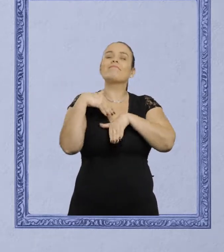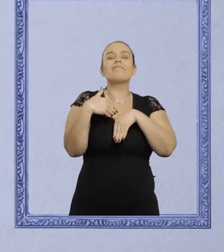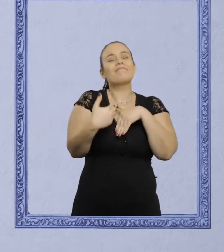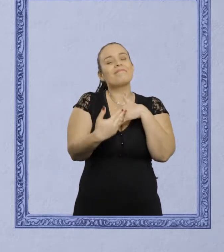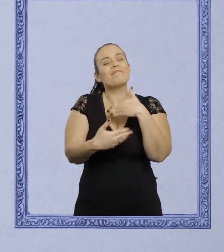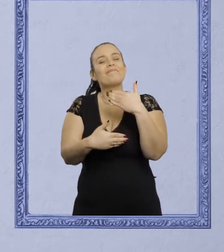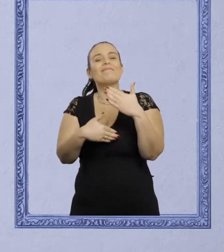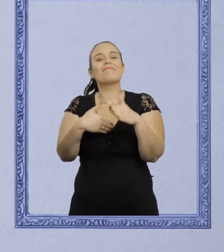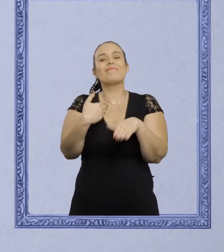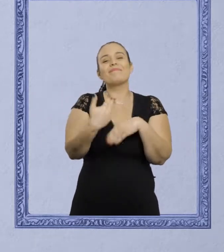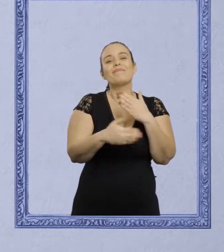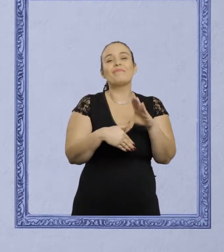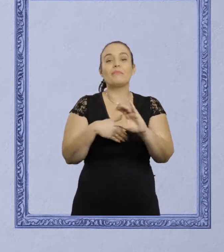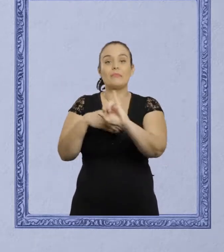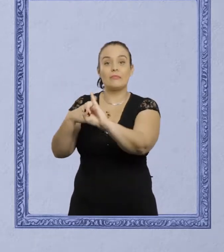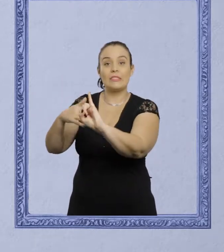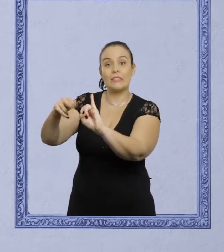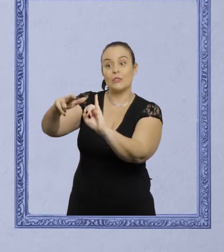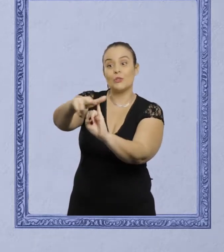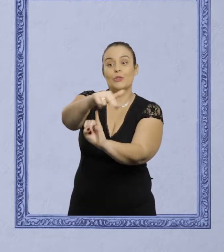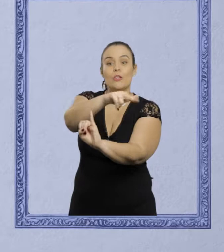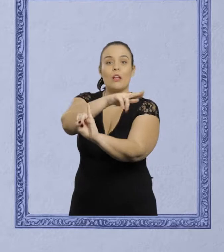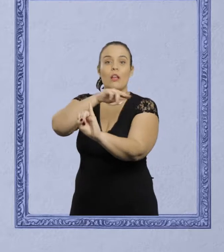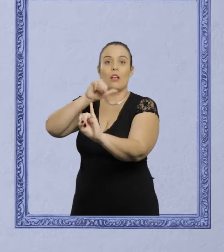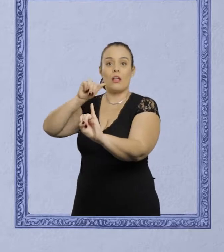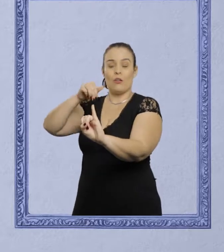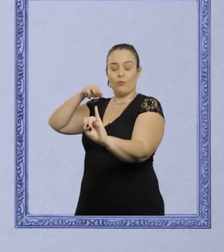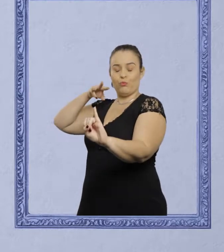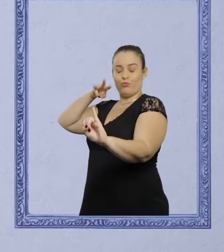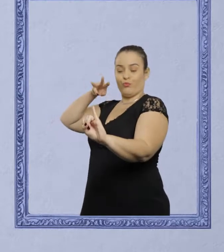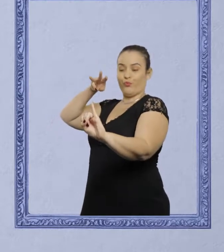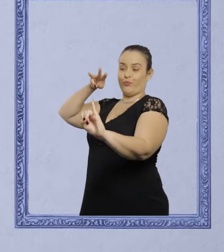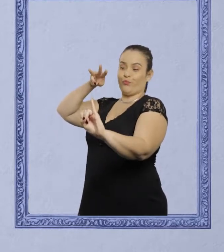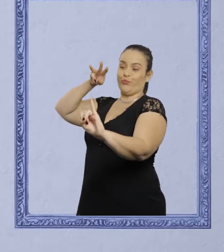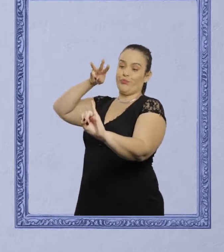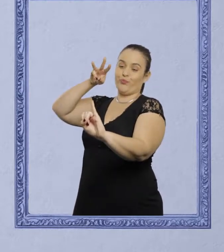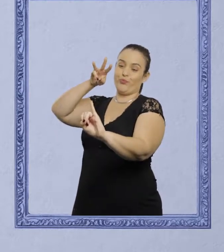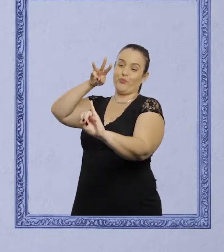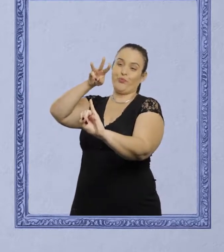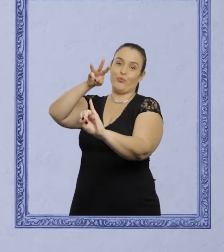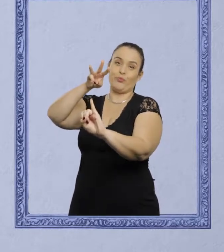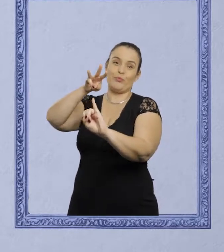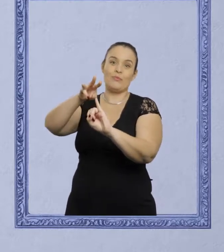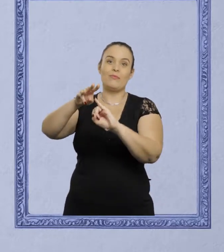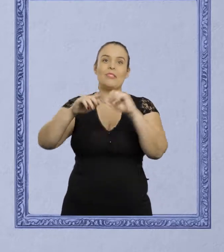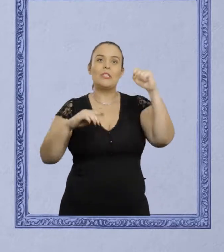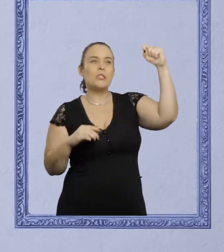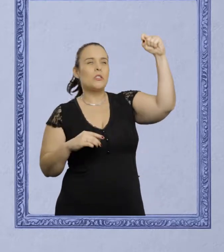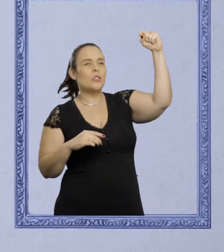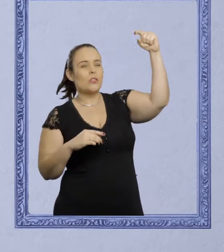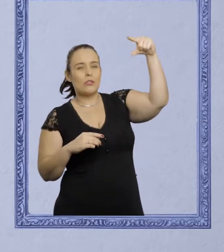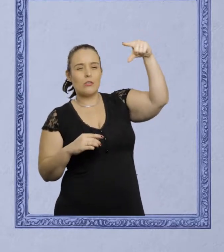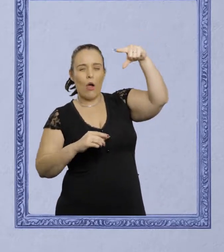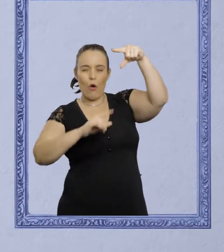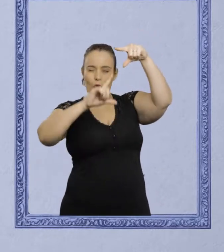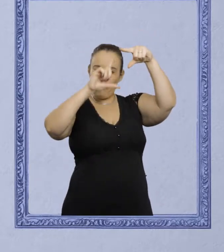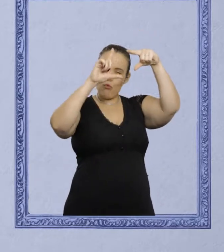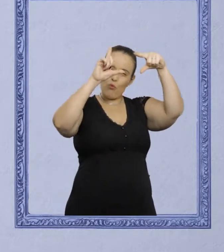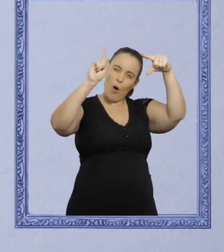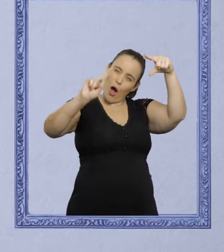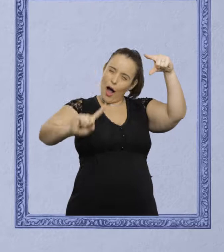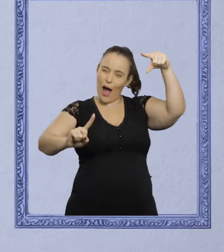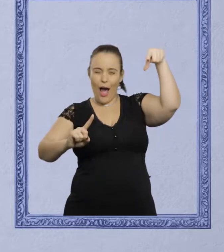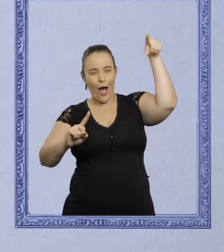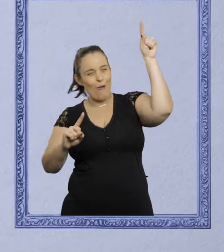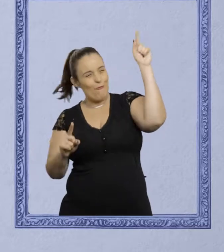eles foram chegando perto da ilha da Terra do Nunca. Os raios de sol pareciam flechas douradas. As